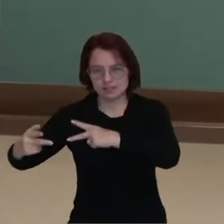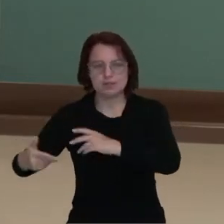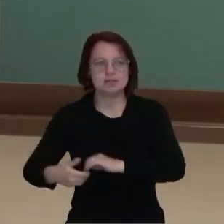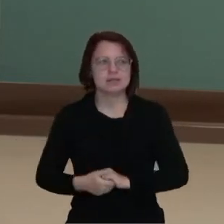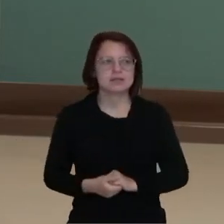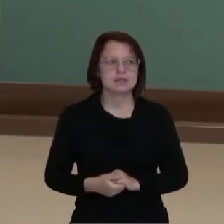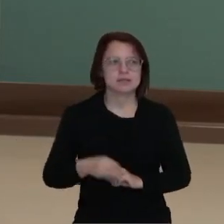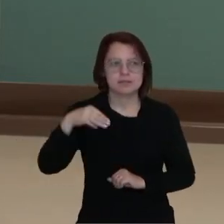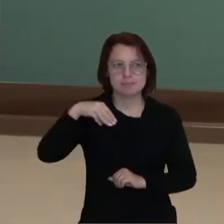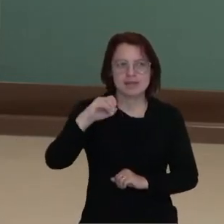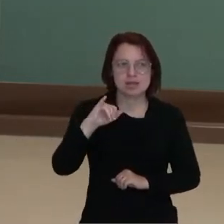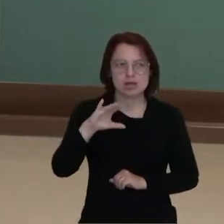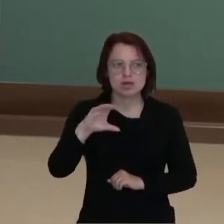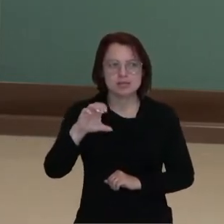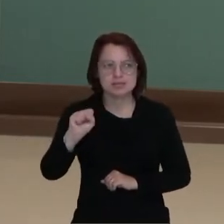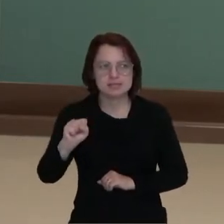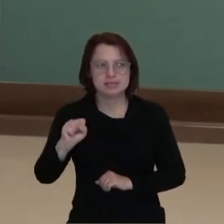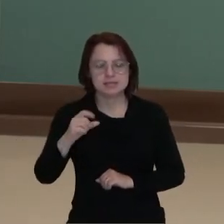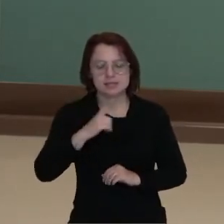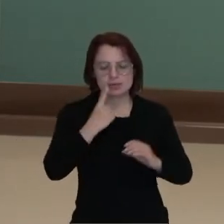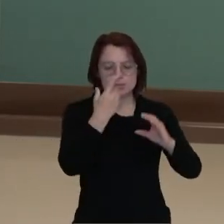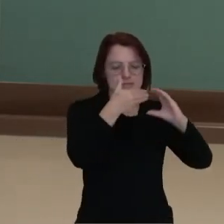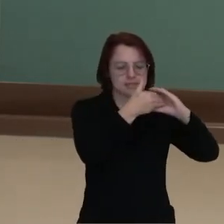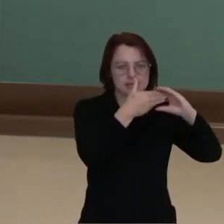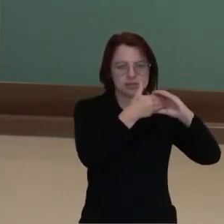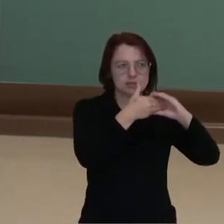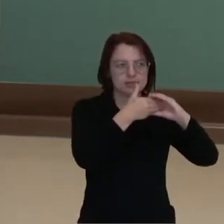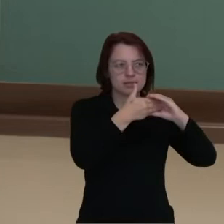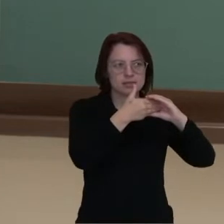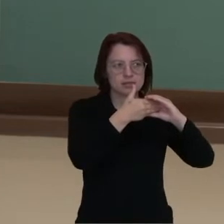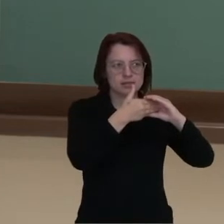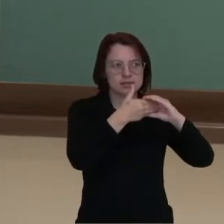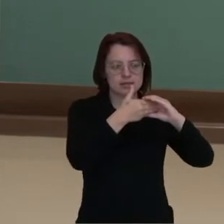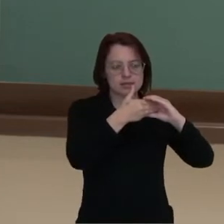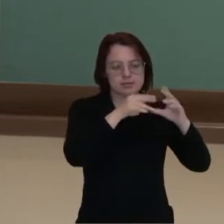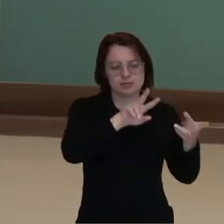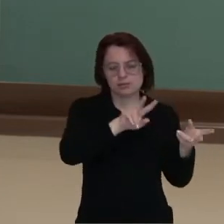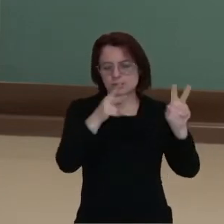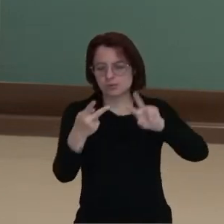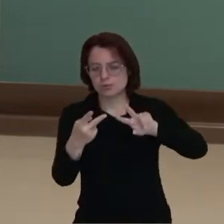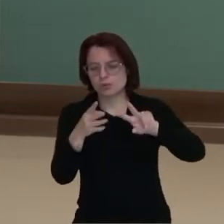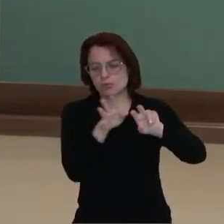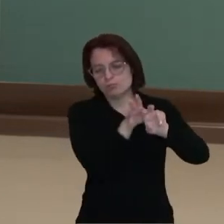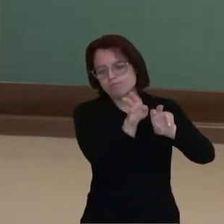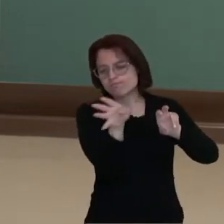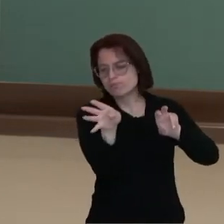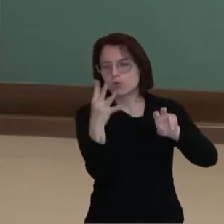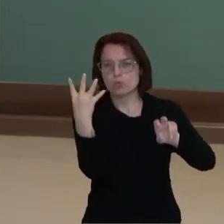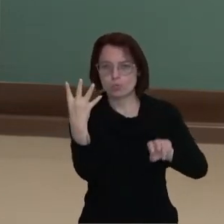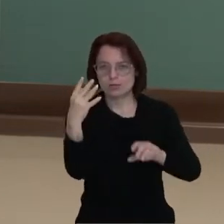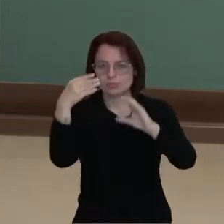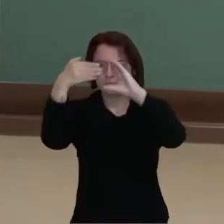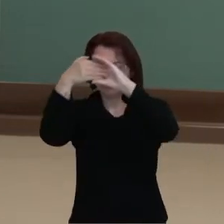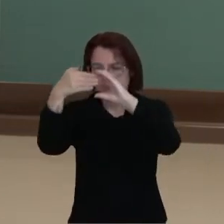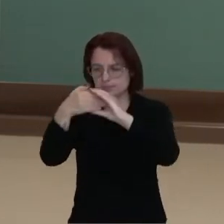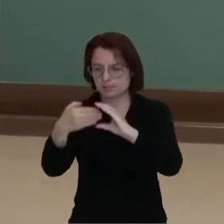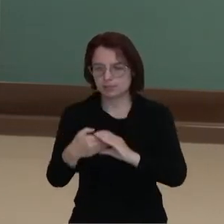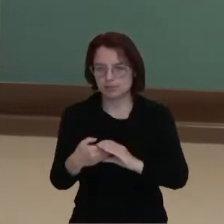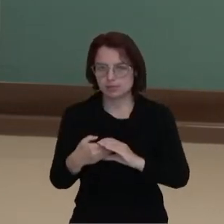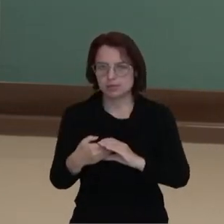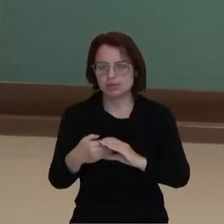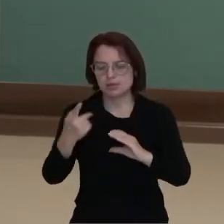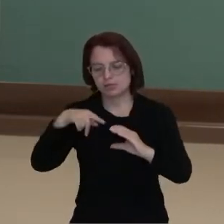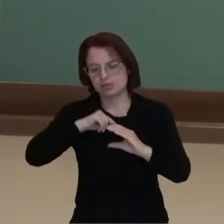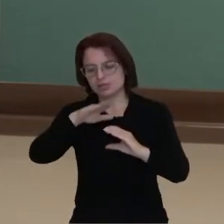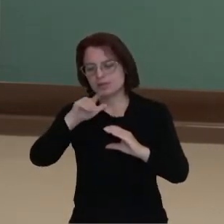Meiose é aquela divisão que eu tenho uma célula e ela vai originar 4 células diferentes. Essas 4 células vão ser os